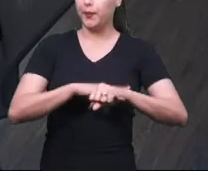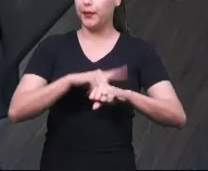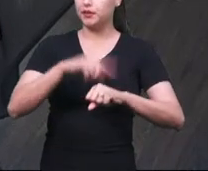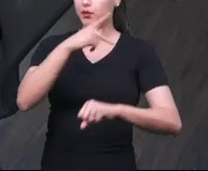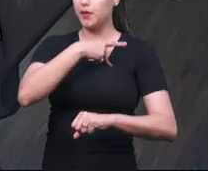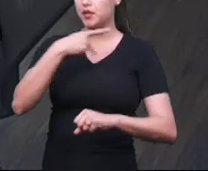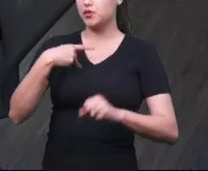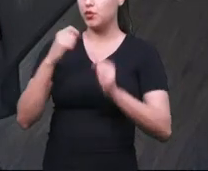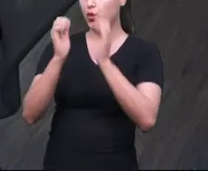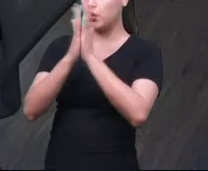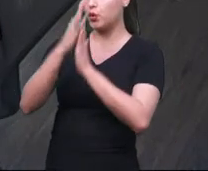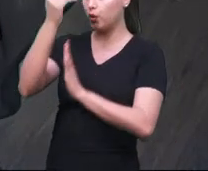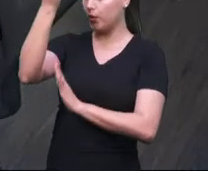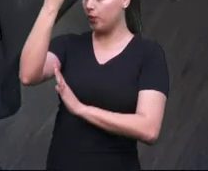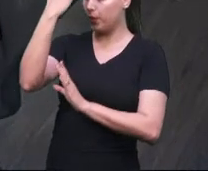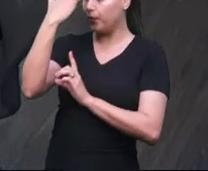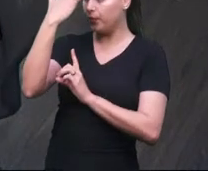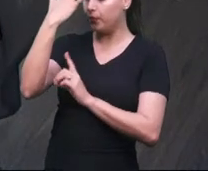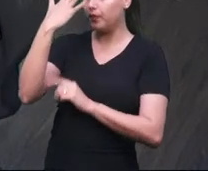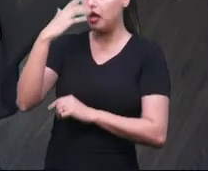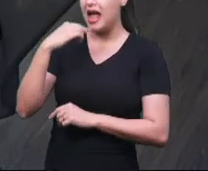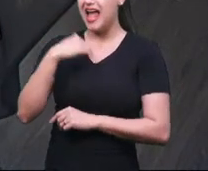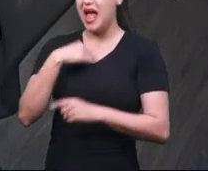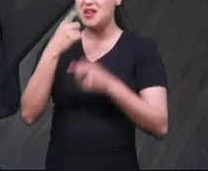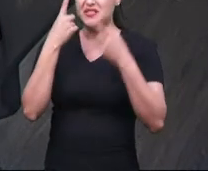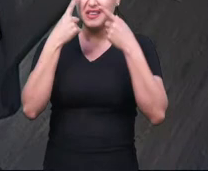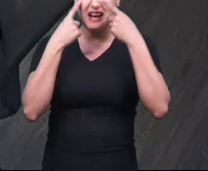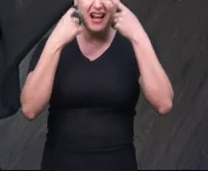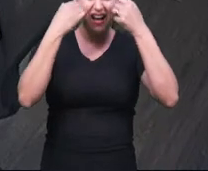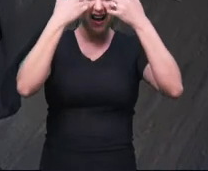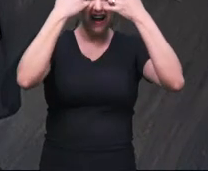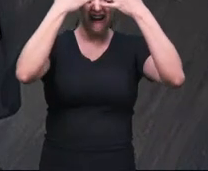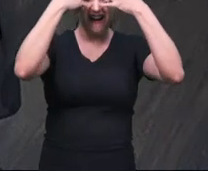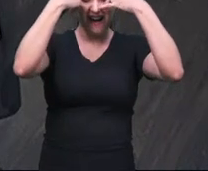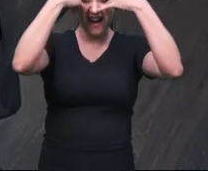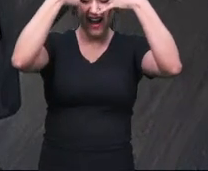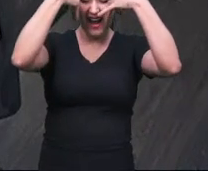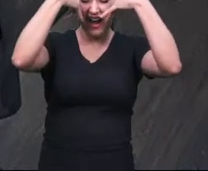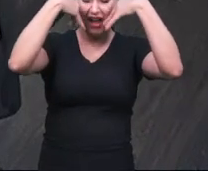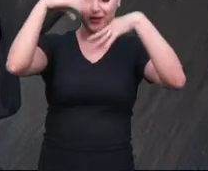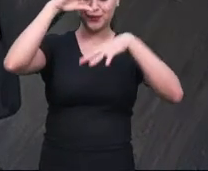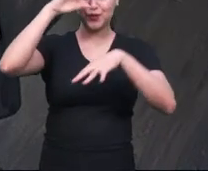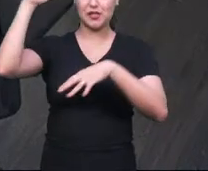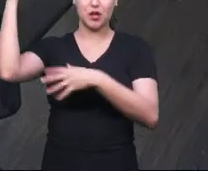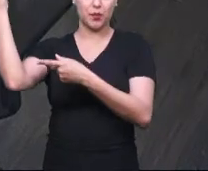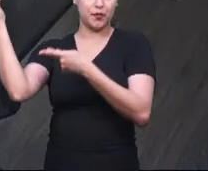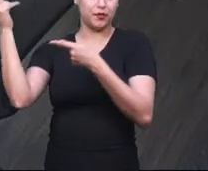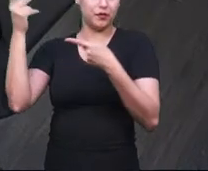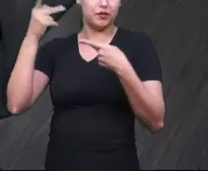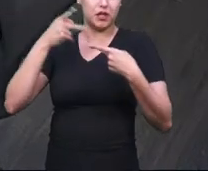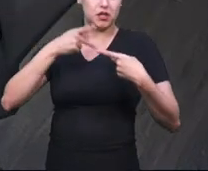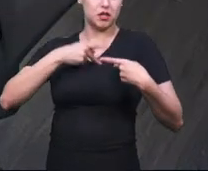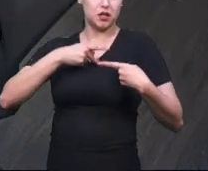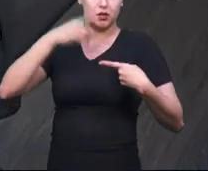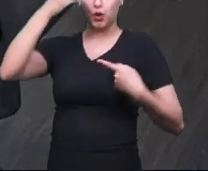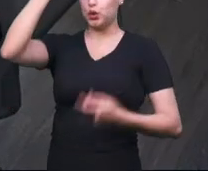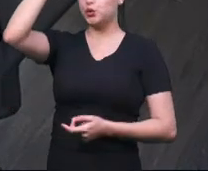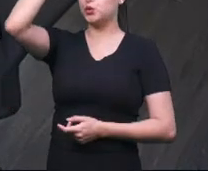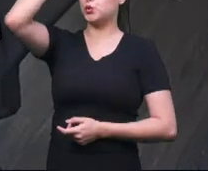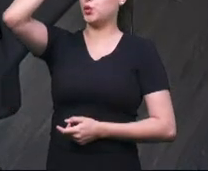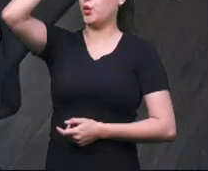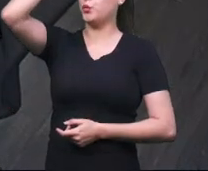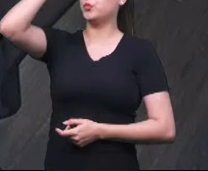só. Eu caí num pranto e o Senhor me visitou e eu tive uma visão exatamente neste